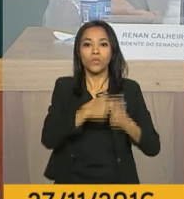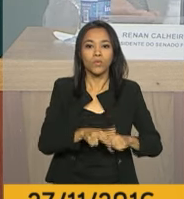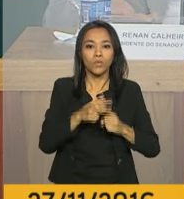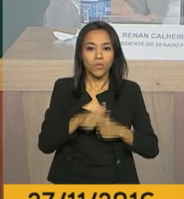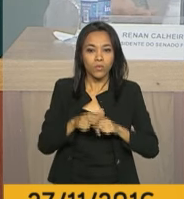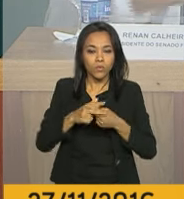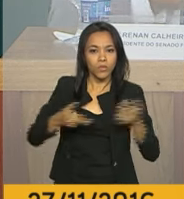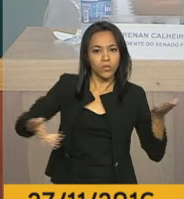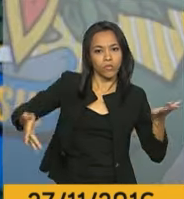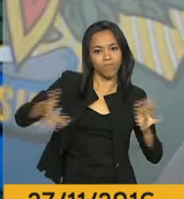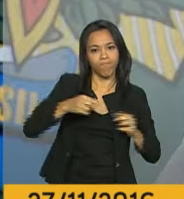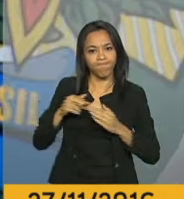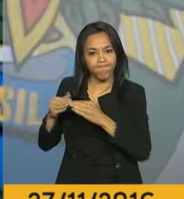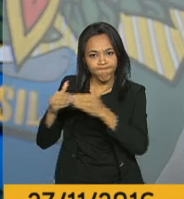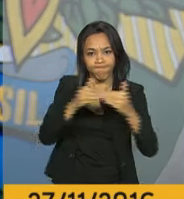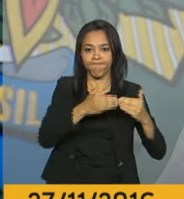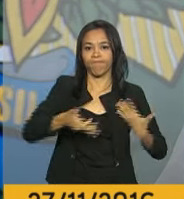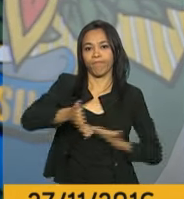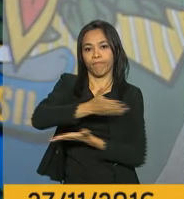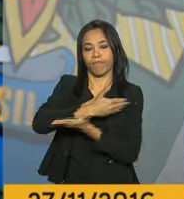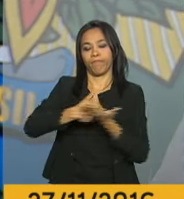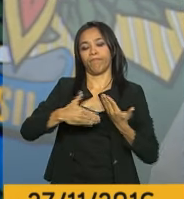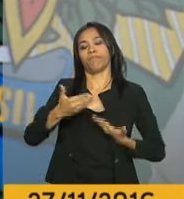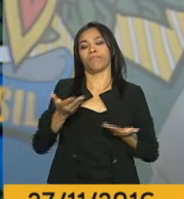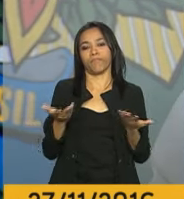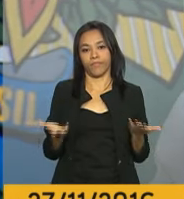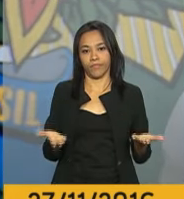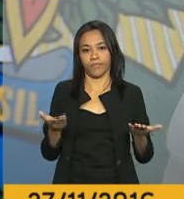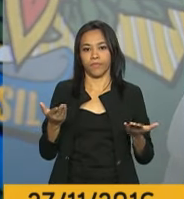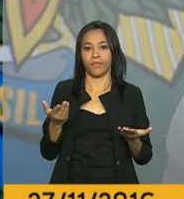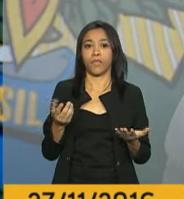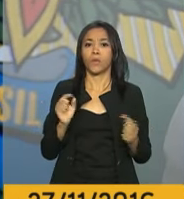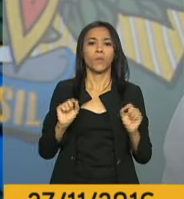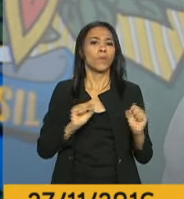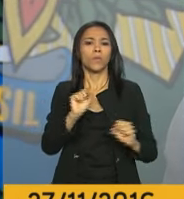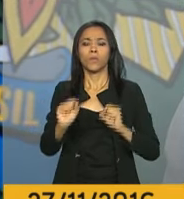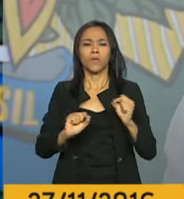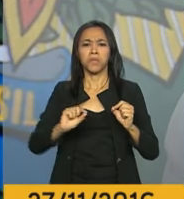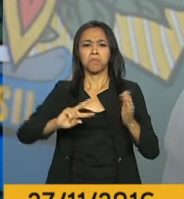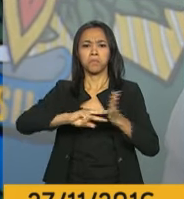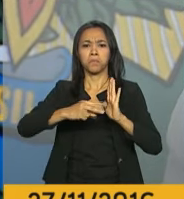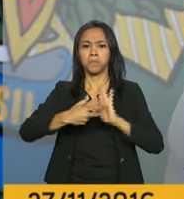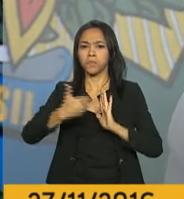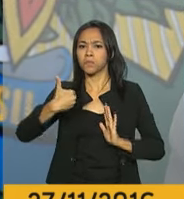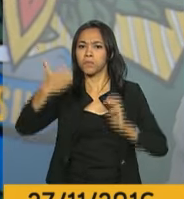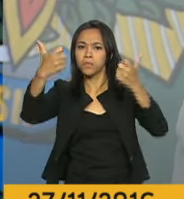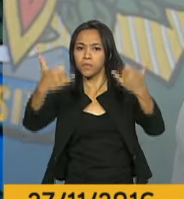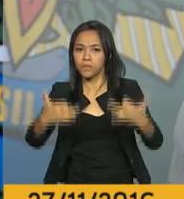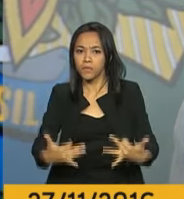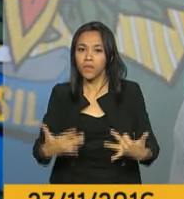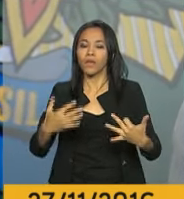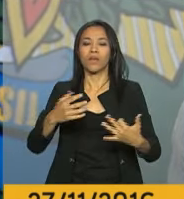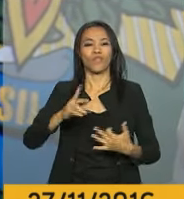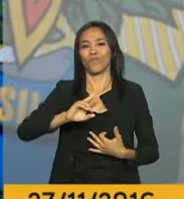institucional, na expressão do presidente Michel Temer, no sentido de que não